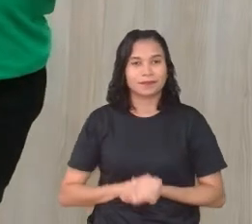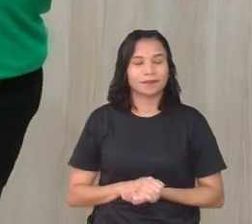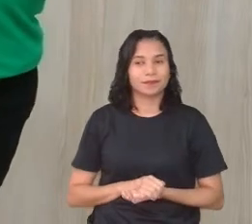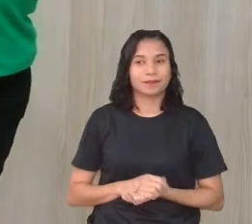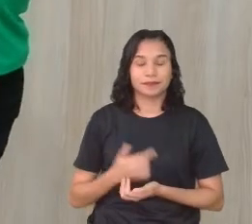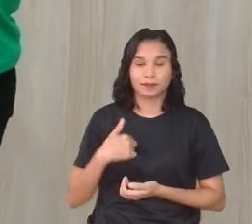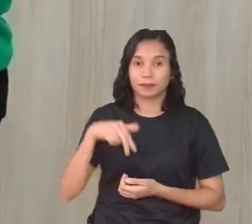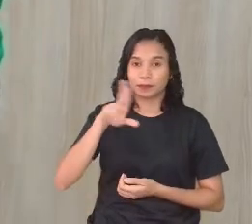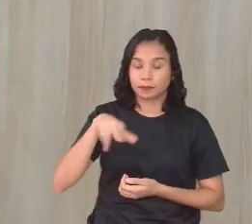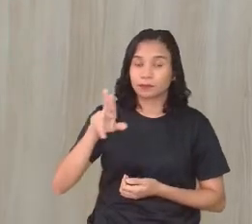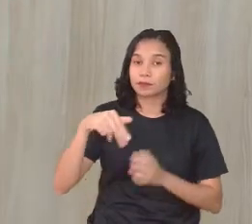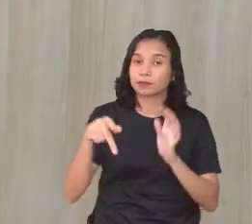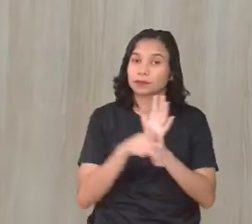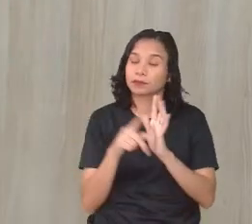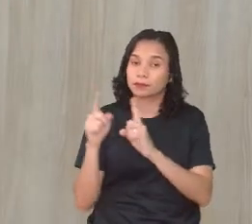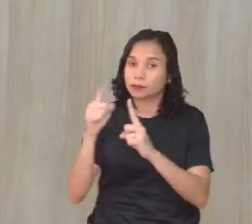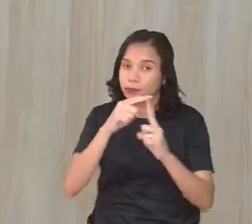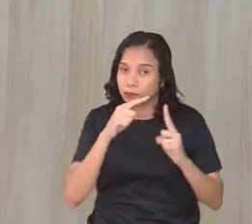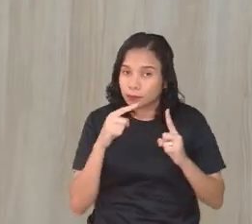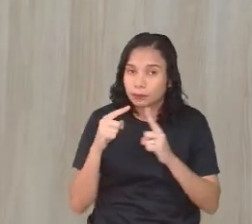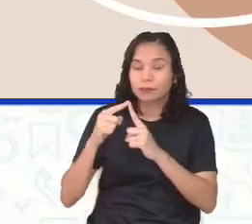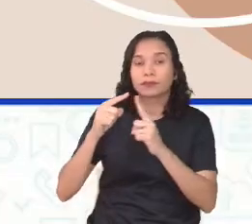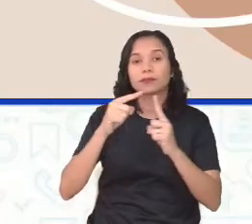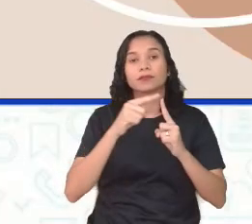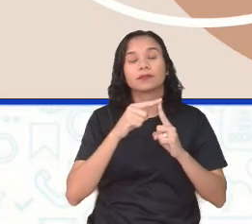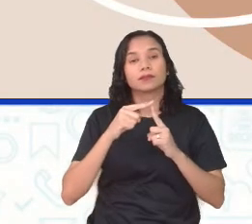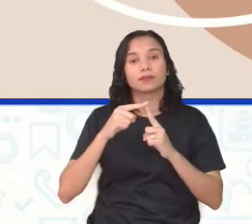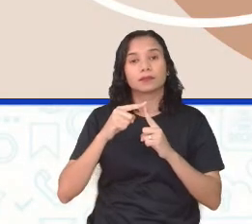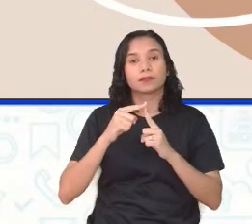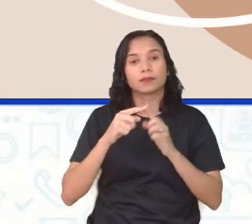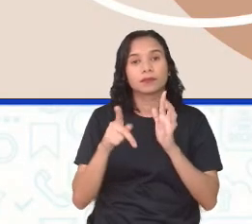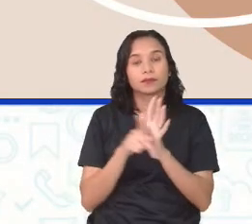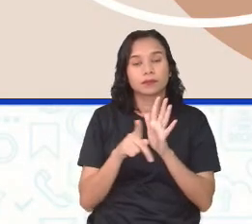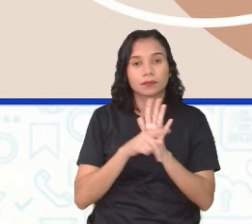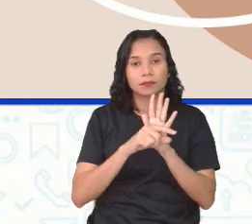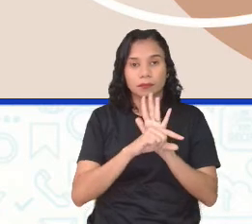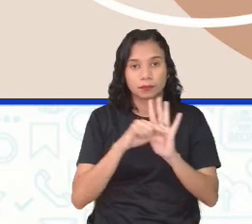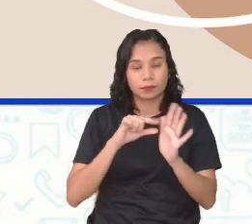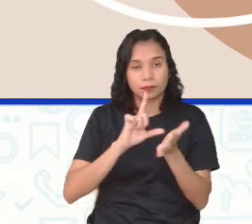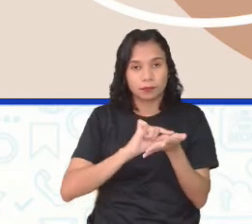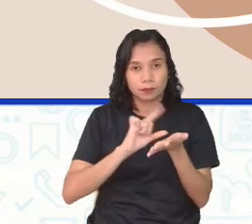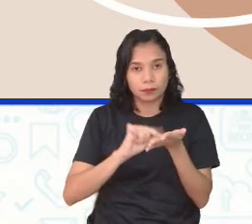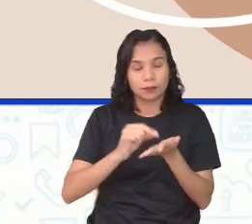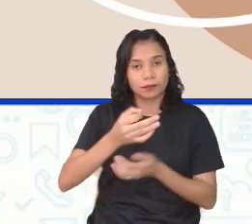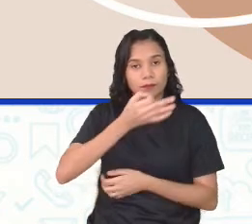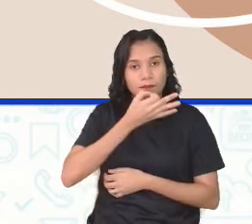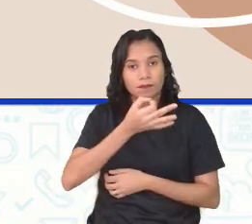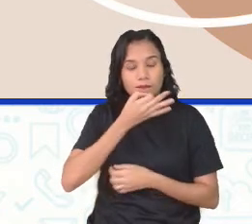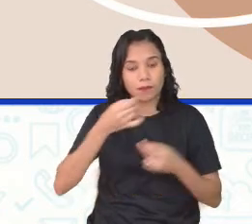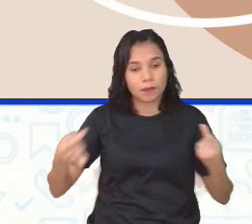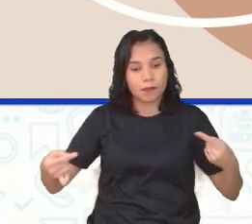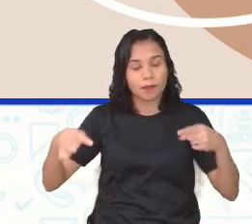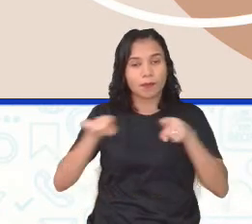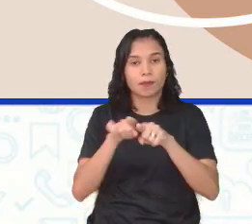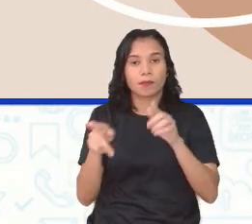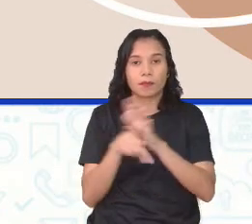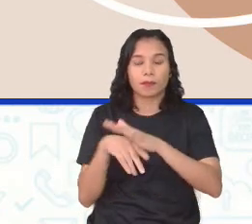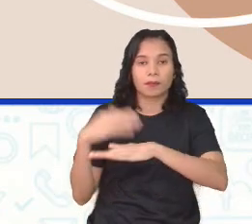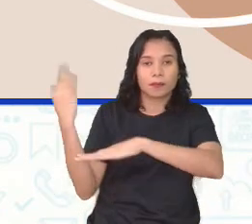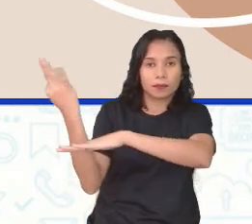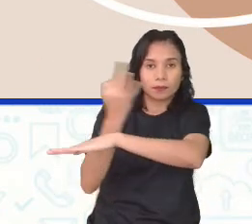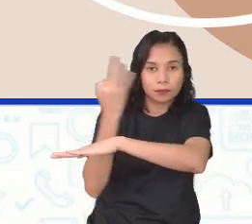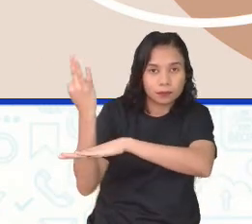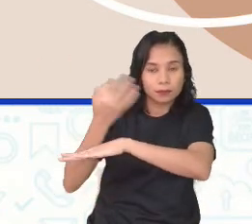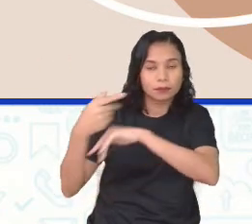A linguagem usada, né, no artigo de opinião costuma alinhar-se à norma padrão da